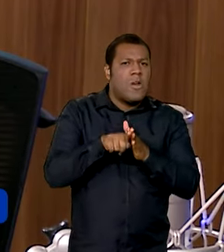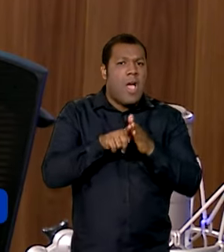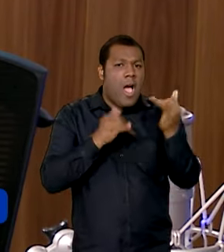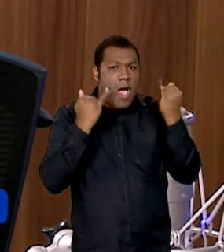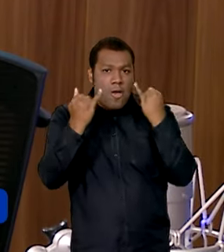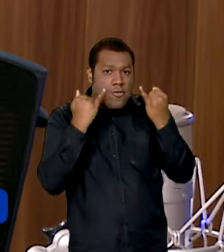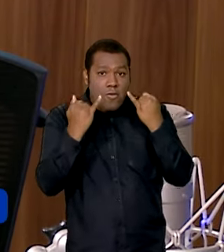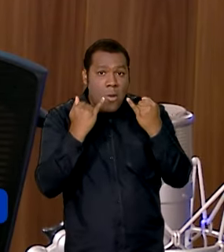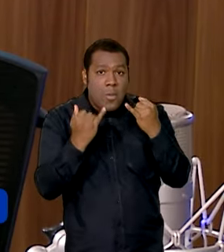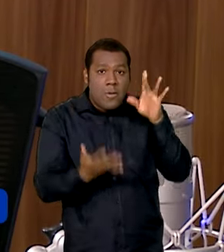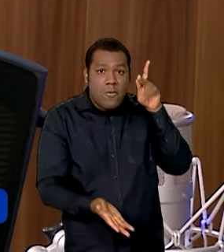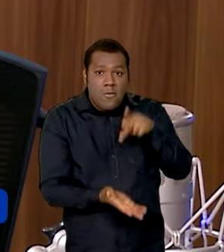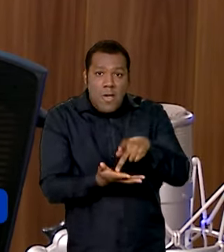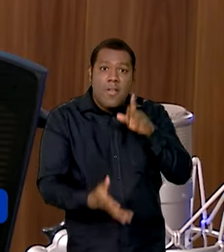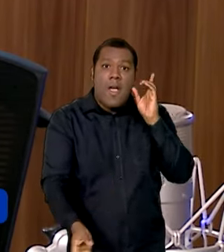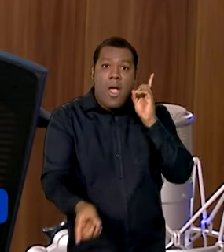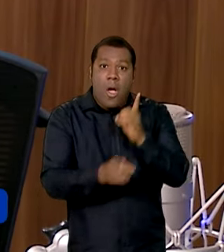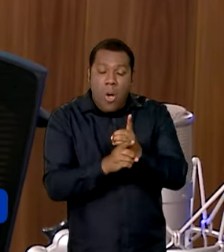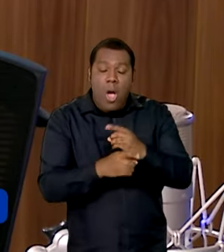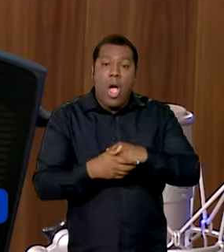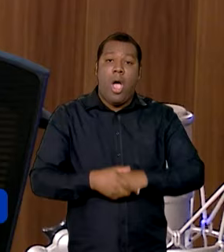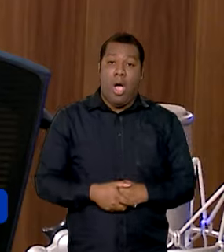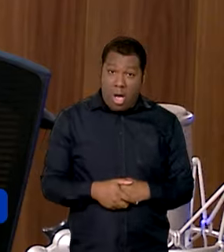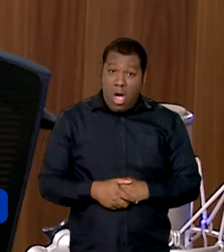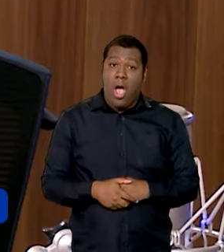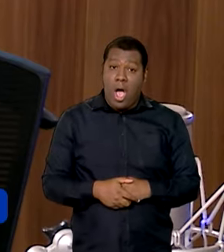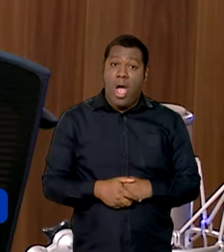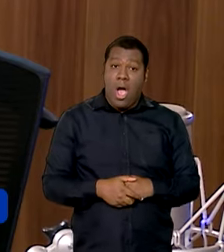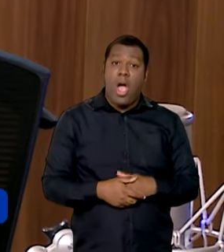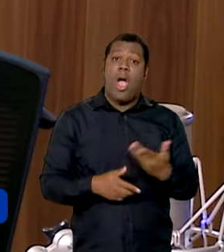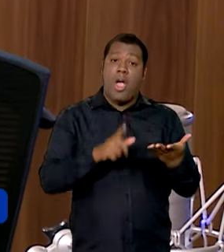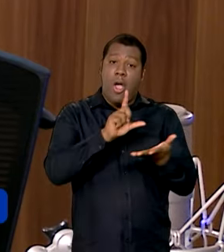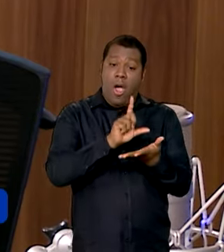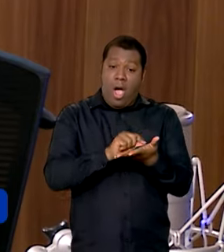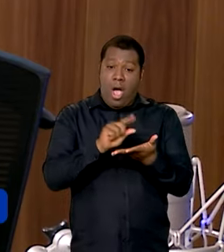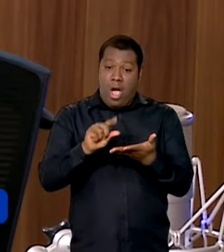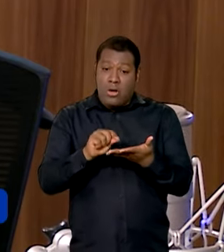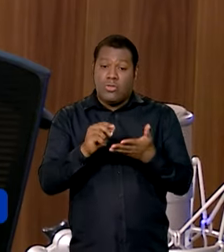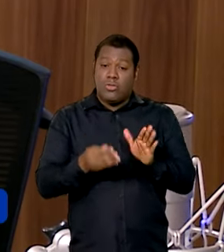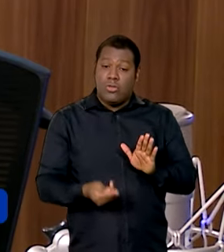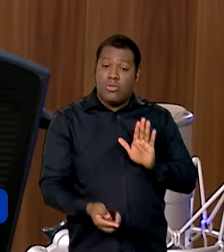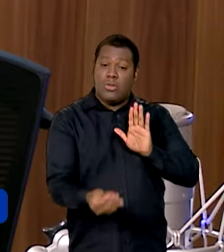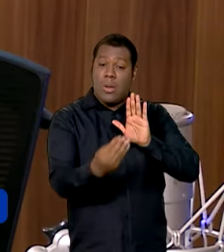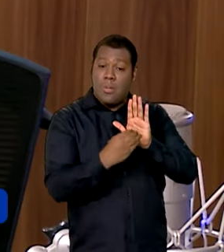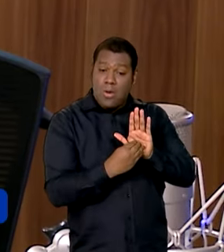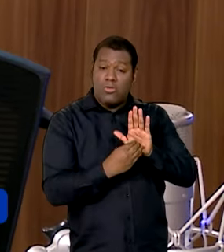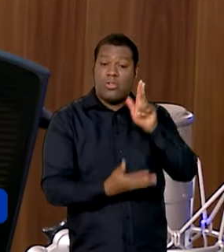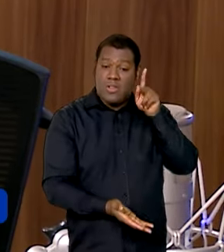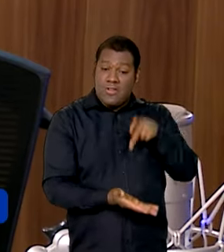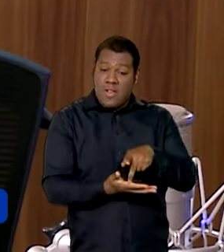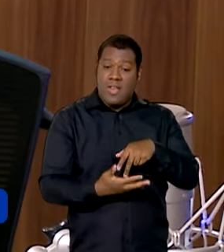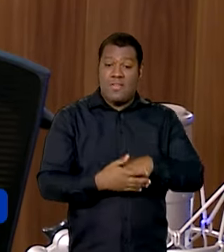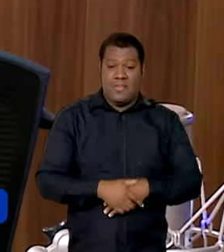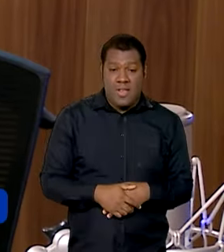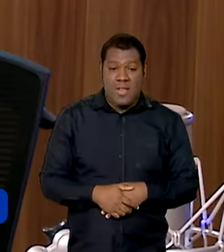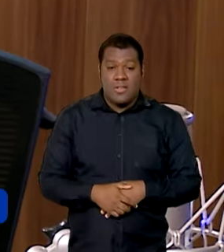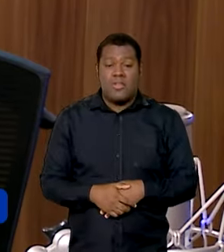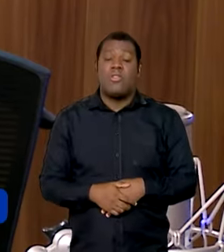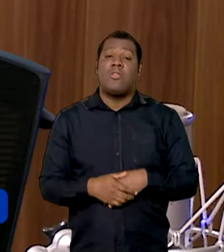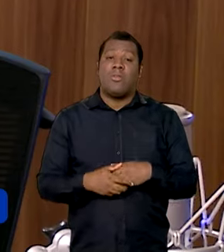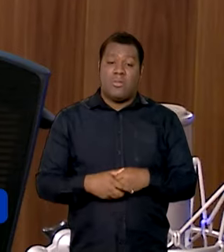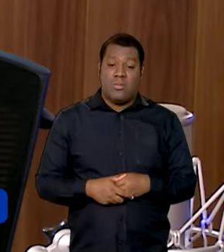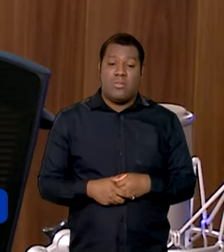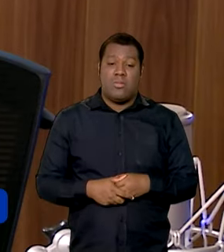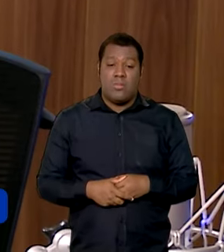e que depois retratam no seu artigo a verdade aquilo o que que é de onde é aquela imagem de quando